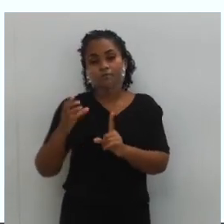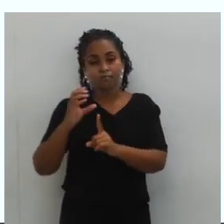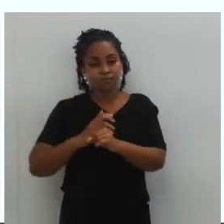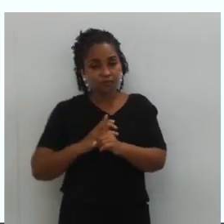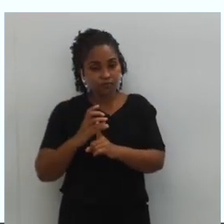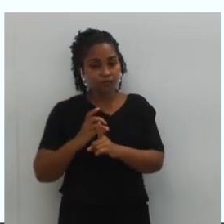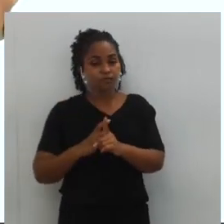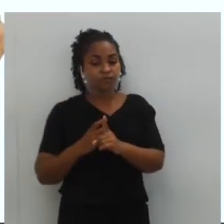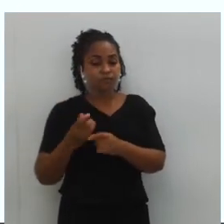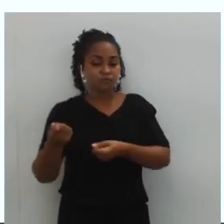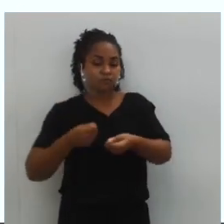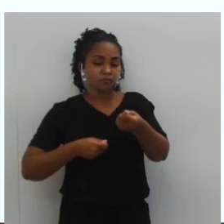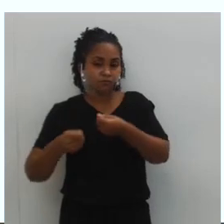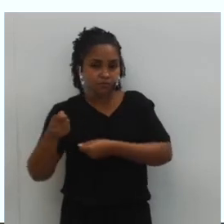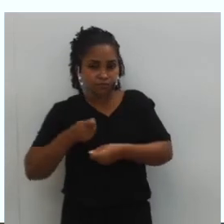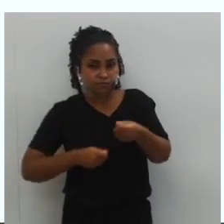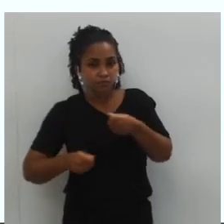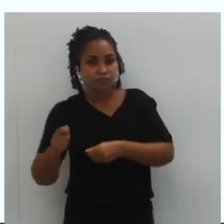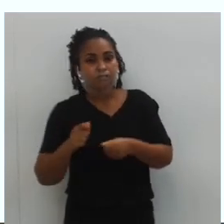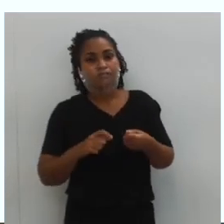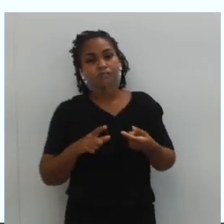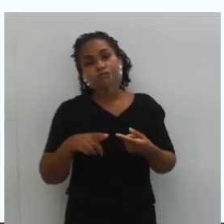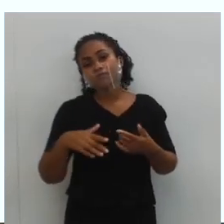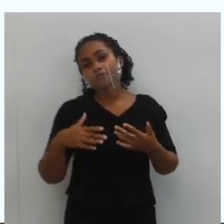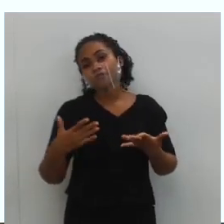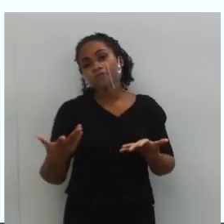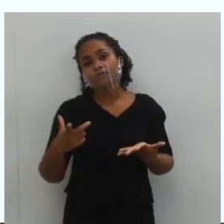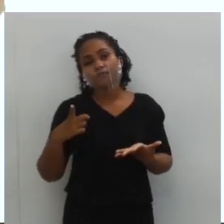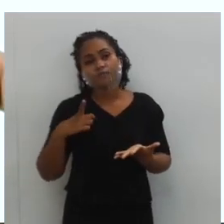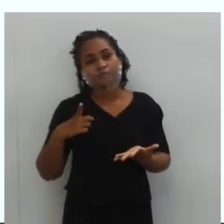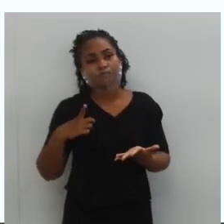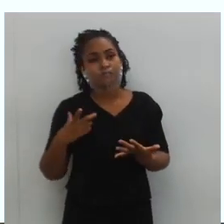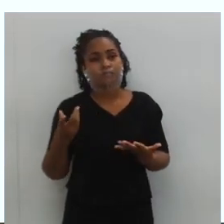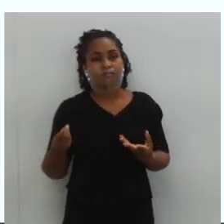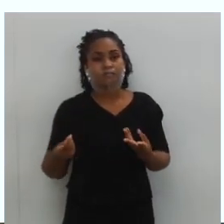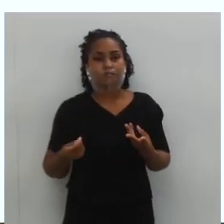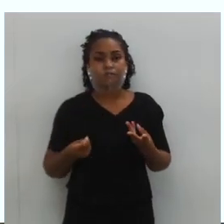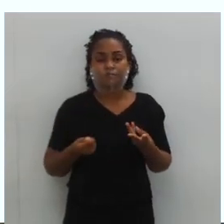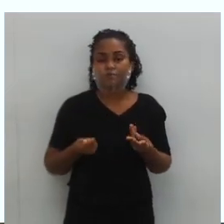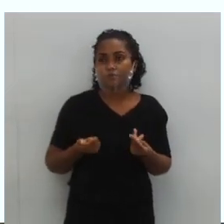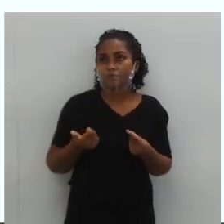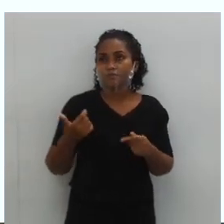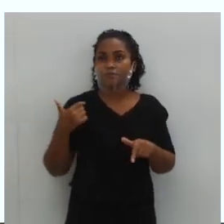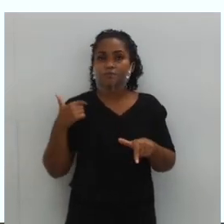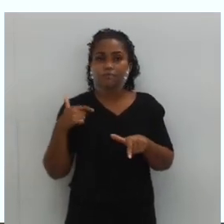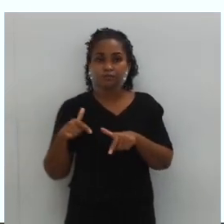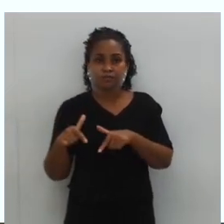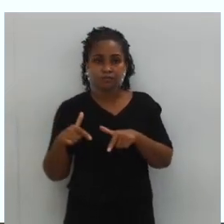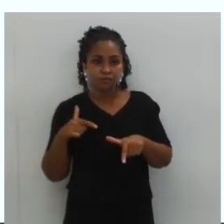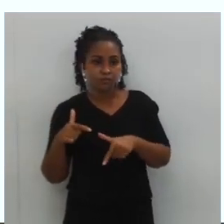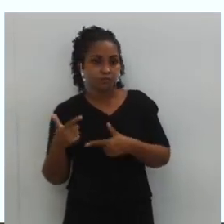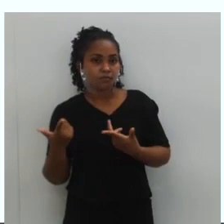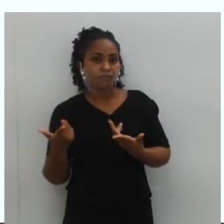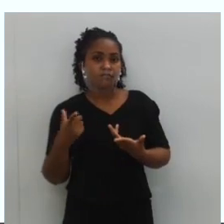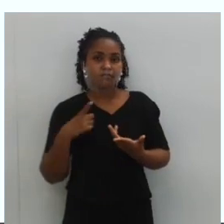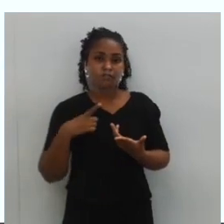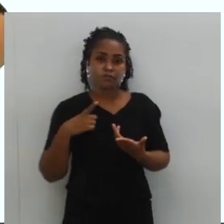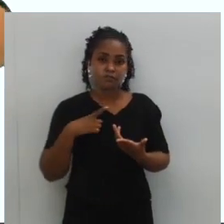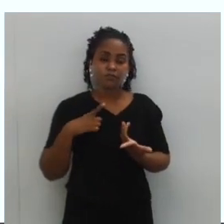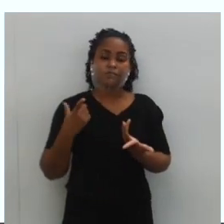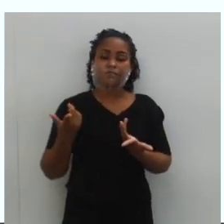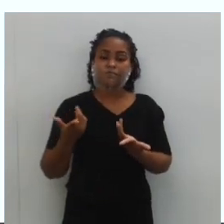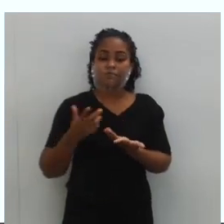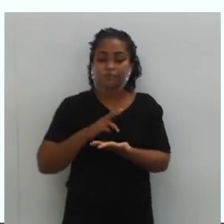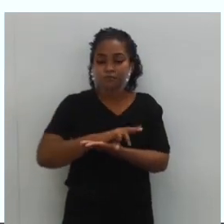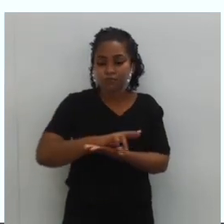fornecedores, né, enfim, com quem eles vão trabalhar, né, de tudo, até